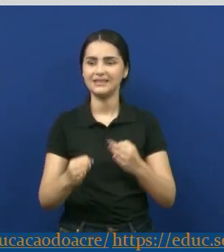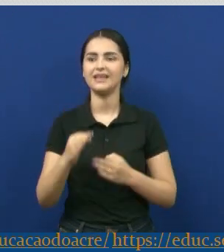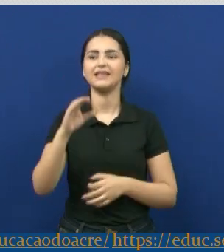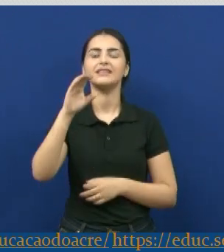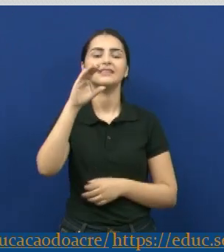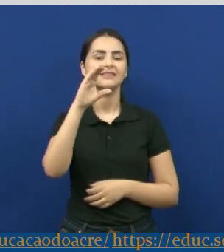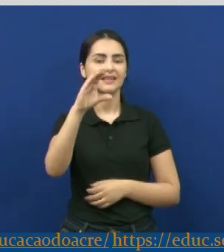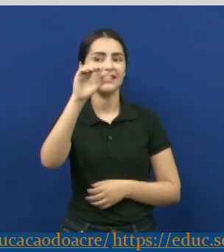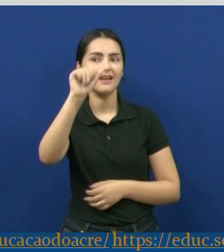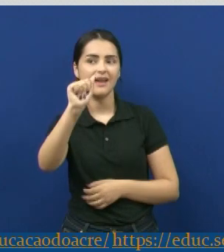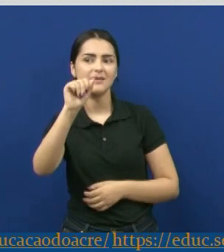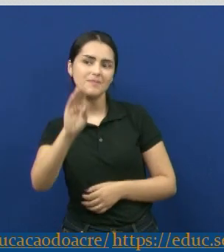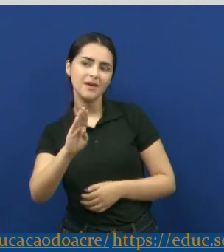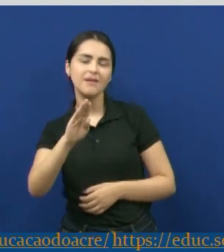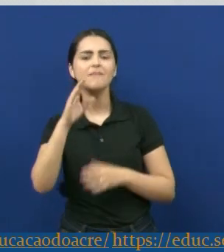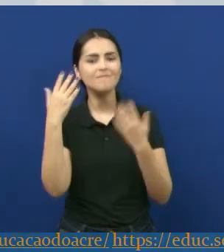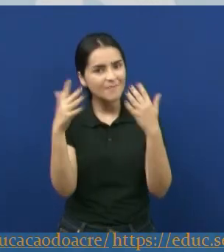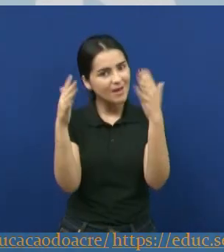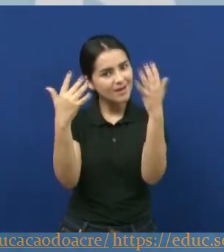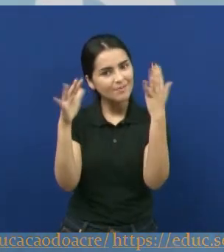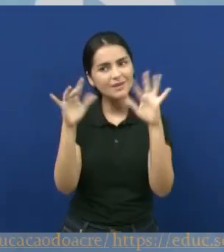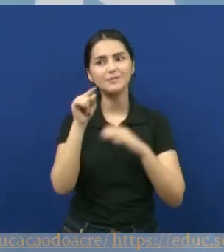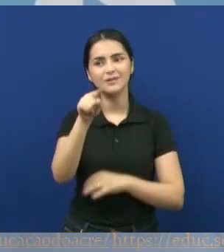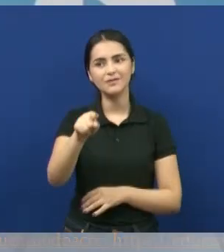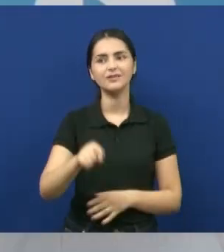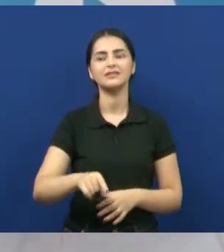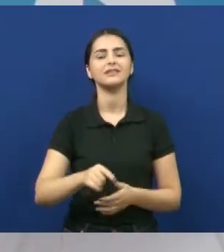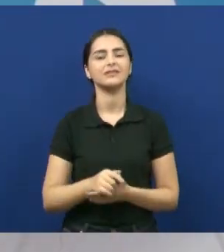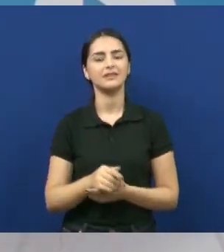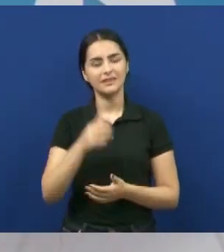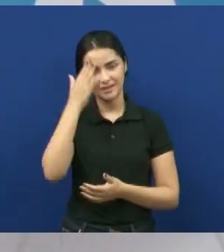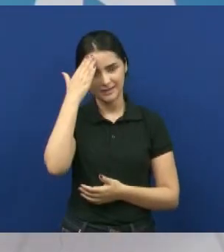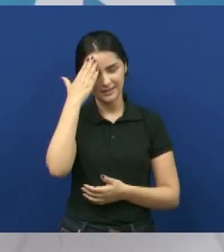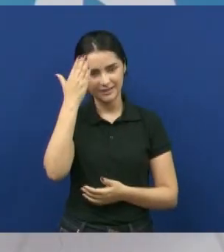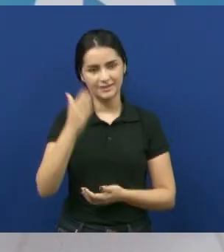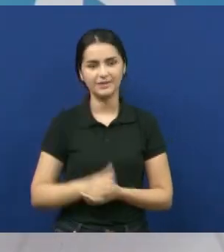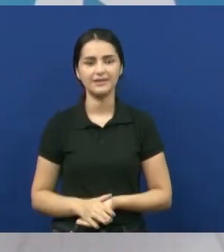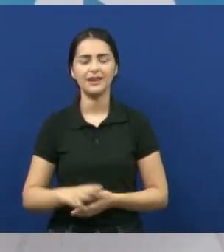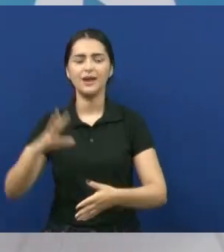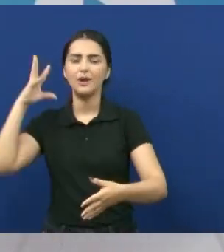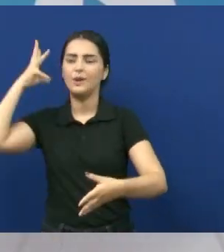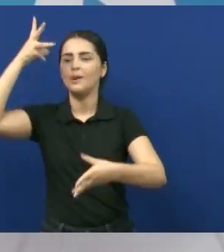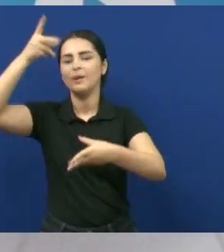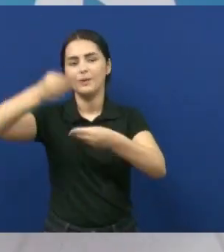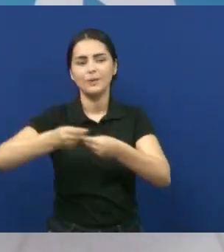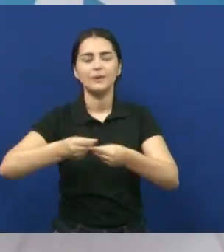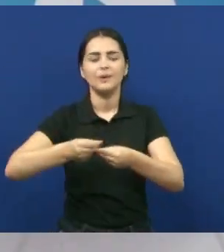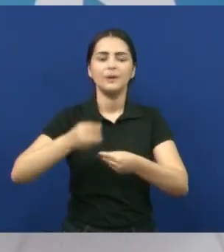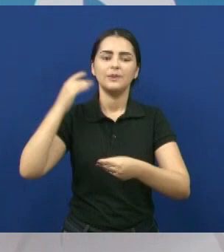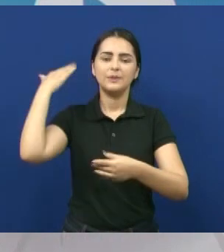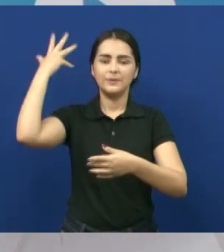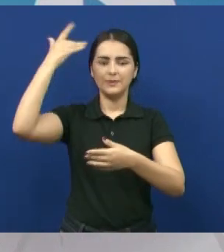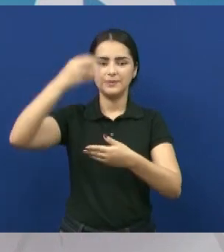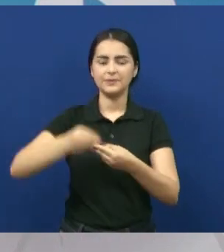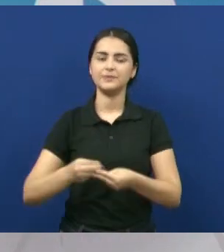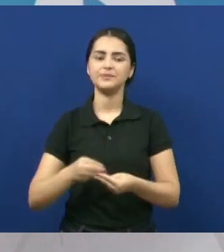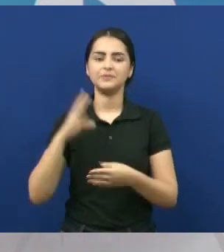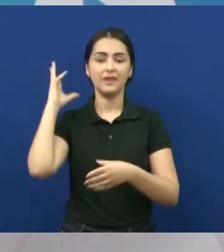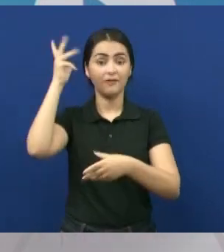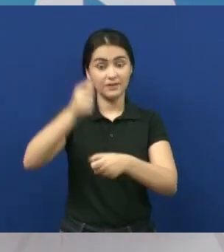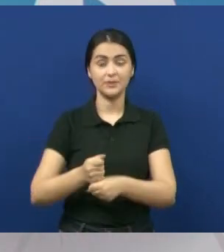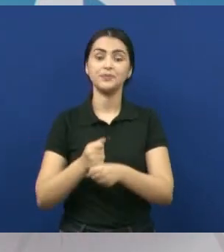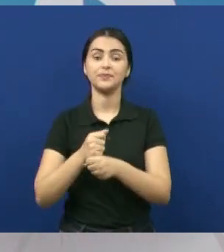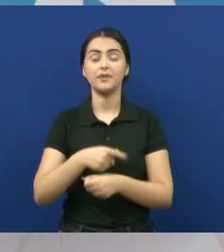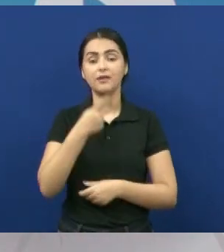C, A e B. Parabéns para você que acertou. Recapitulando a nossa aula de hoje, nós falamos sobre